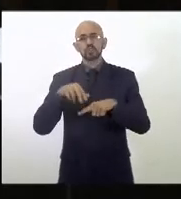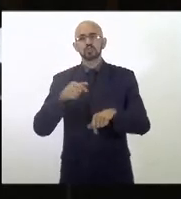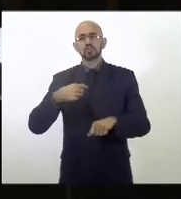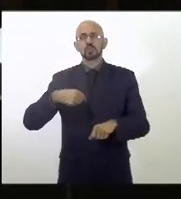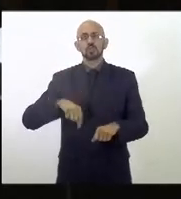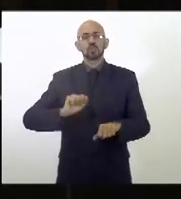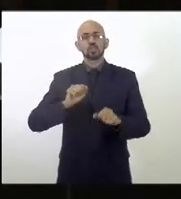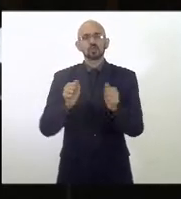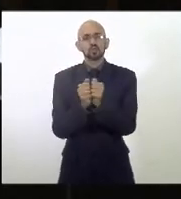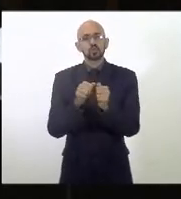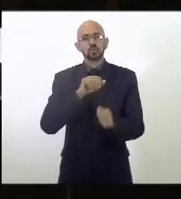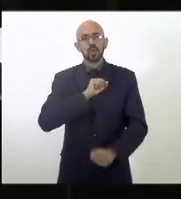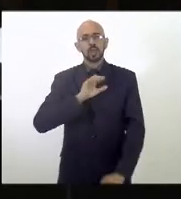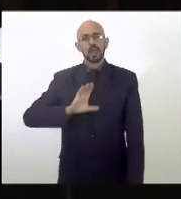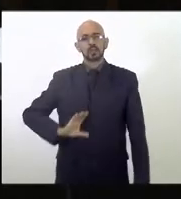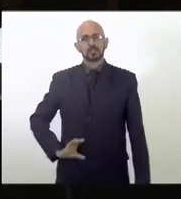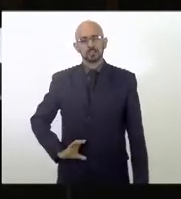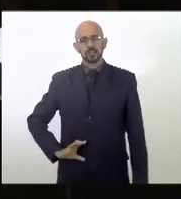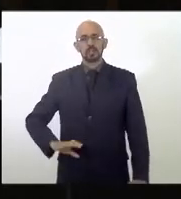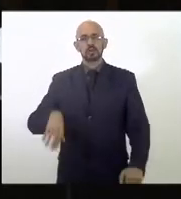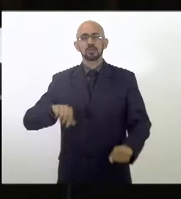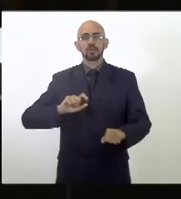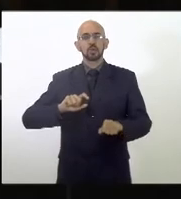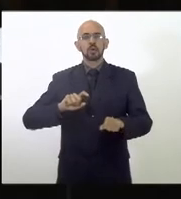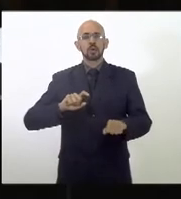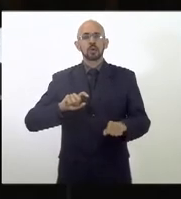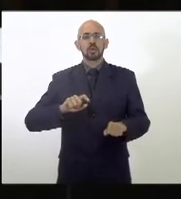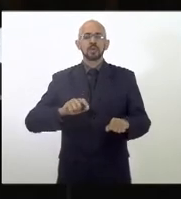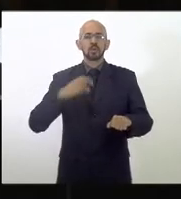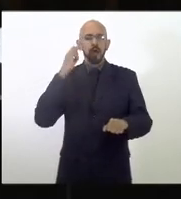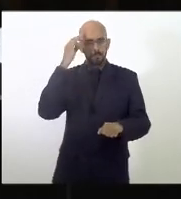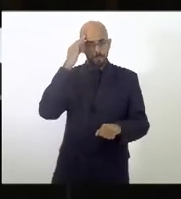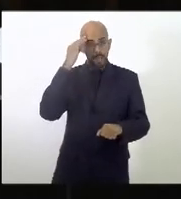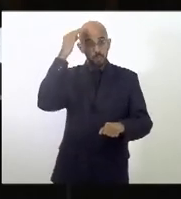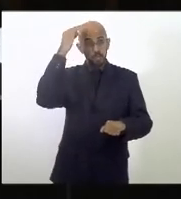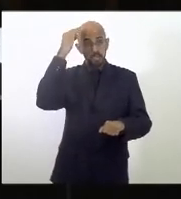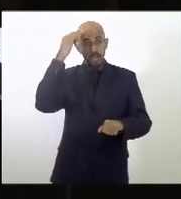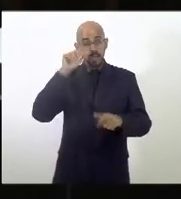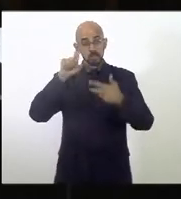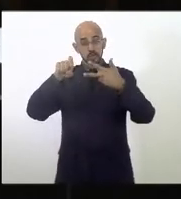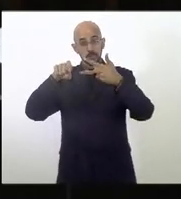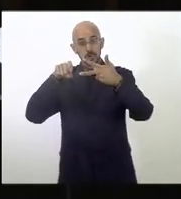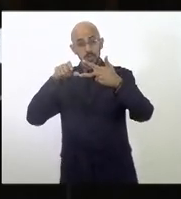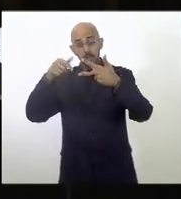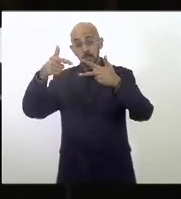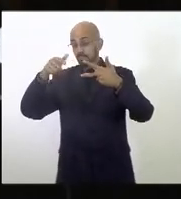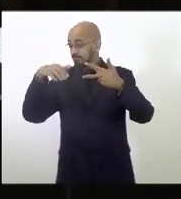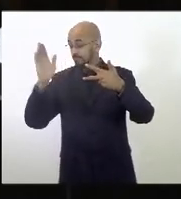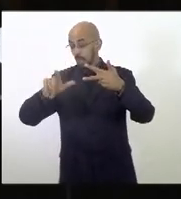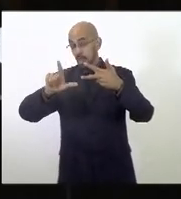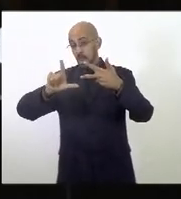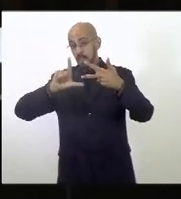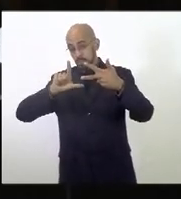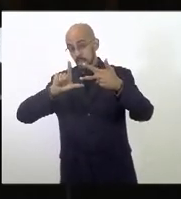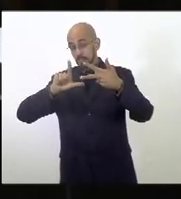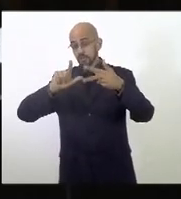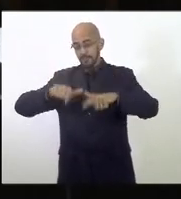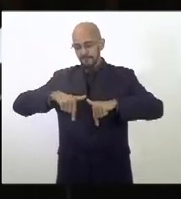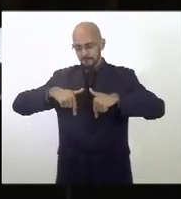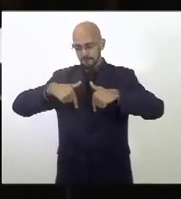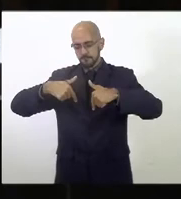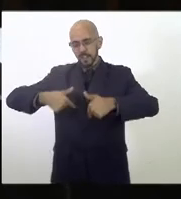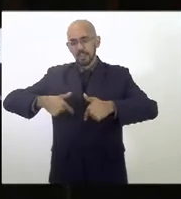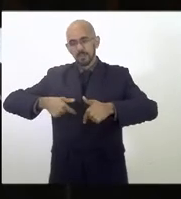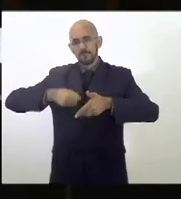André Siciliano, nesse sentido, e a maturidade com que o Poder Legislativo do Estado do Rio de Janeiro enfrentou os